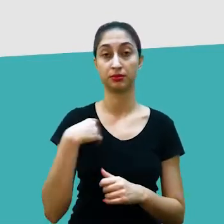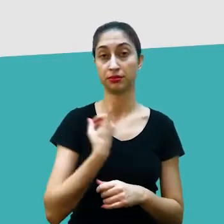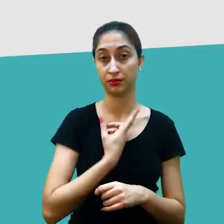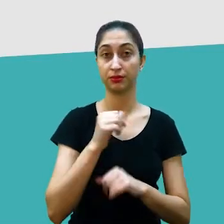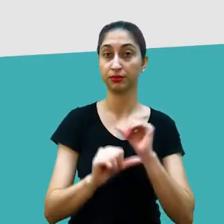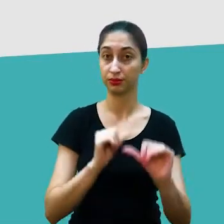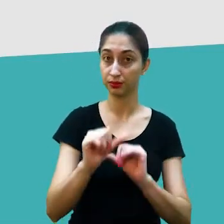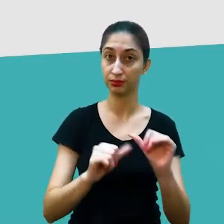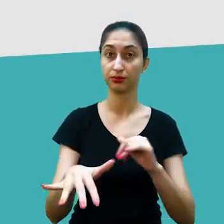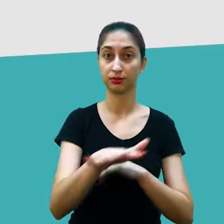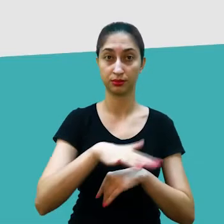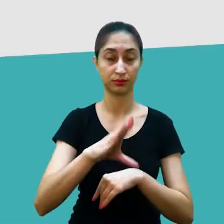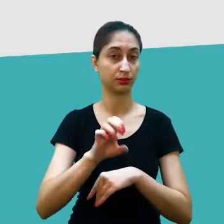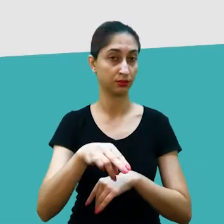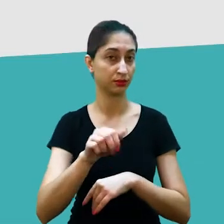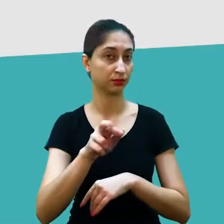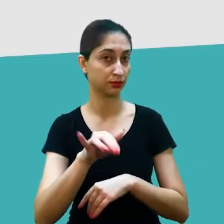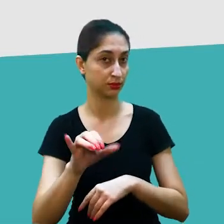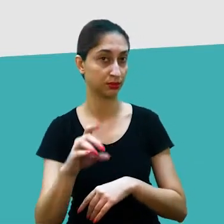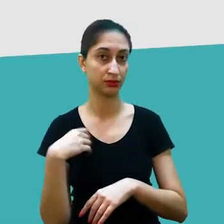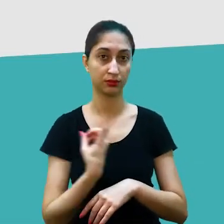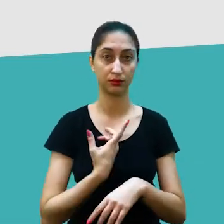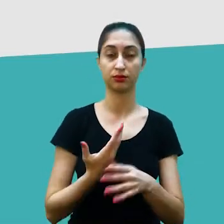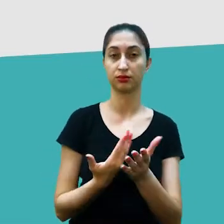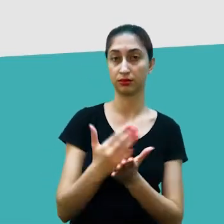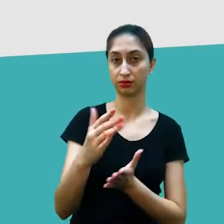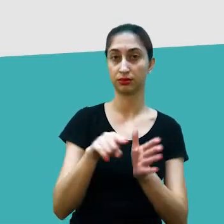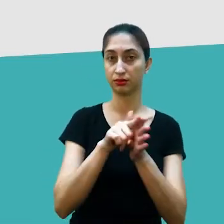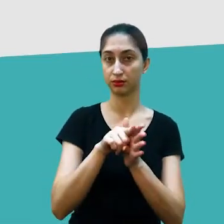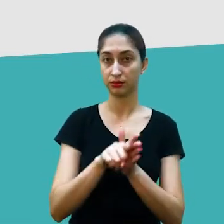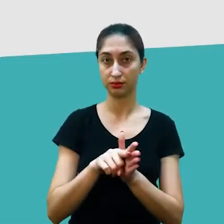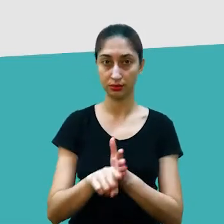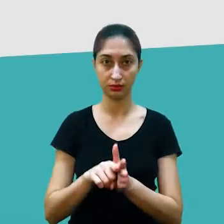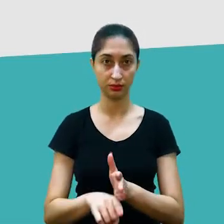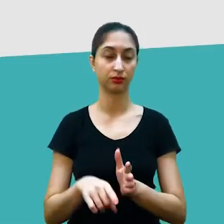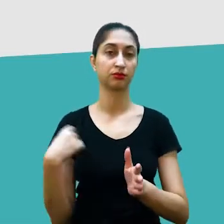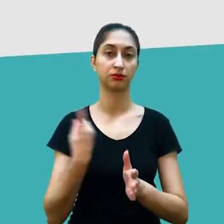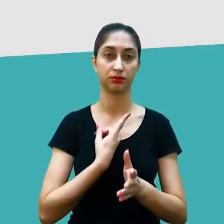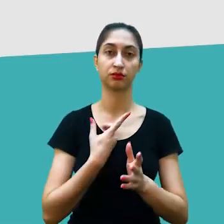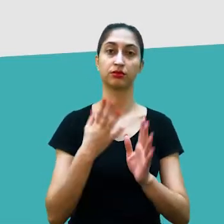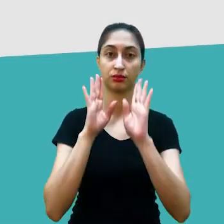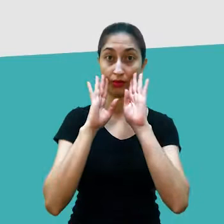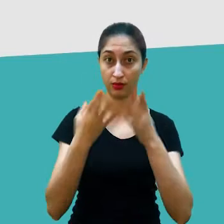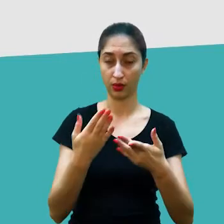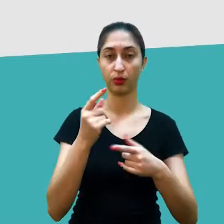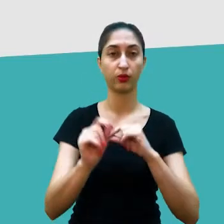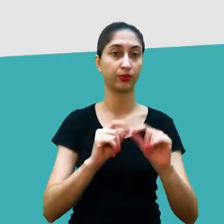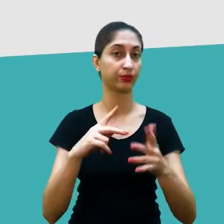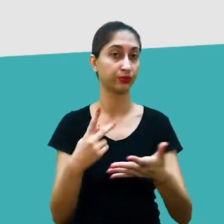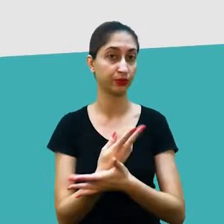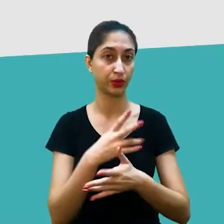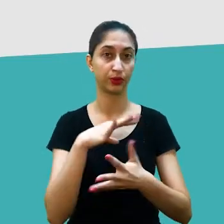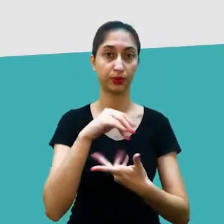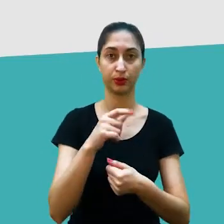modificando esse cenário a partir da criação de uma investigação, de uma pesquisa, que norteia o que acontece no mundo, de uma